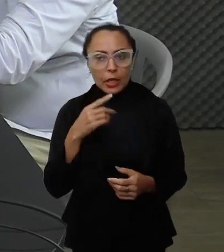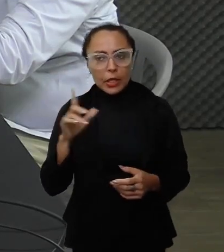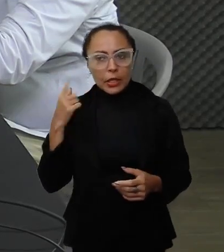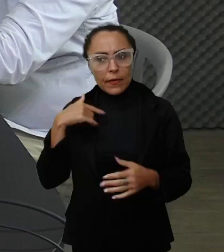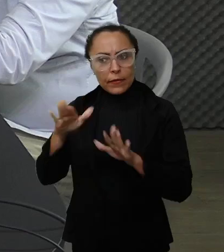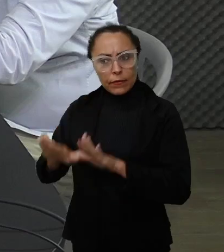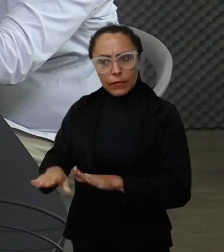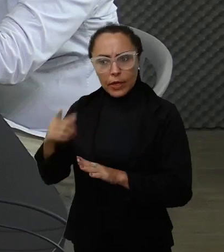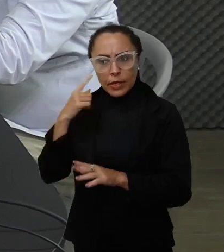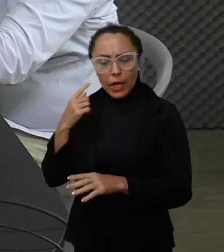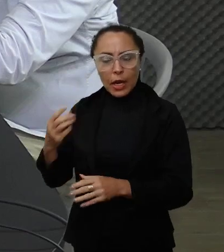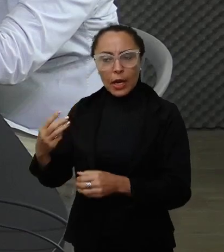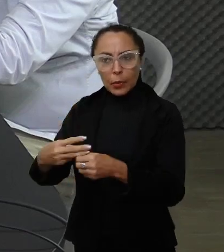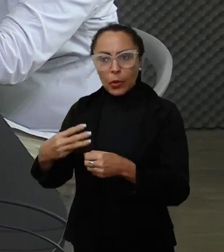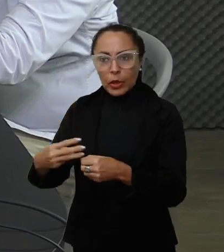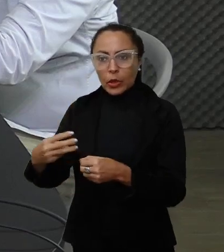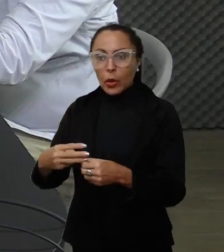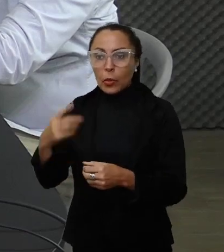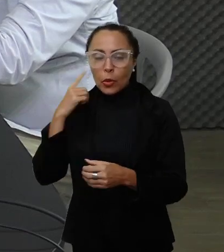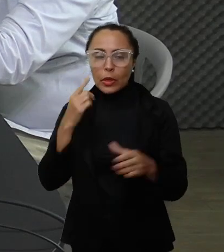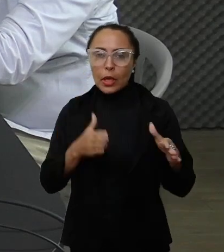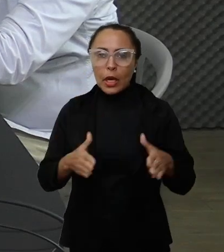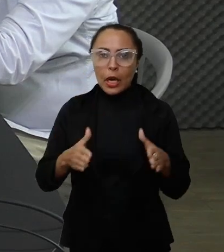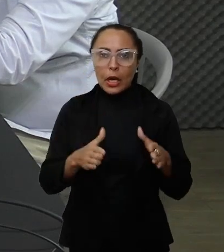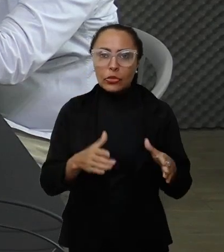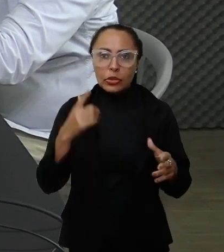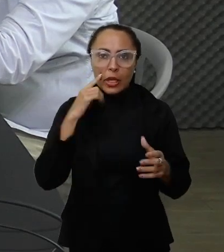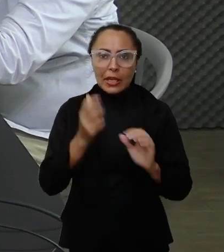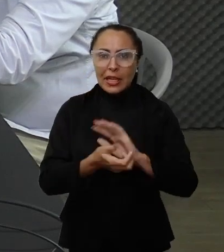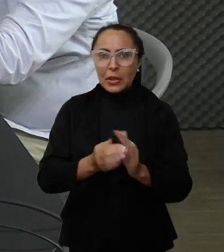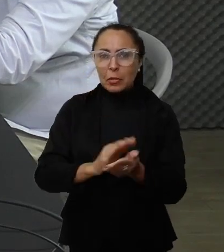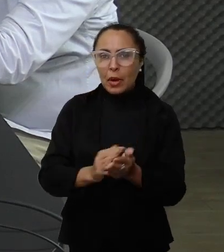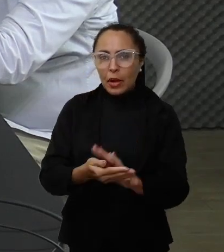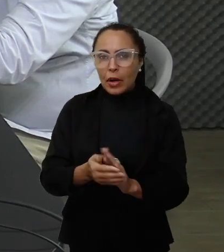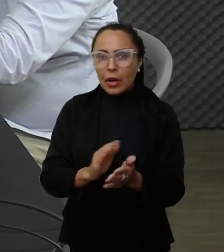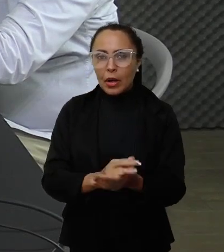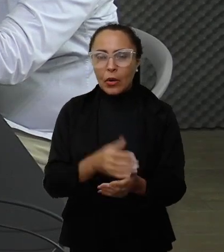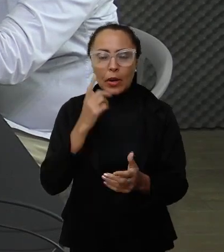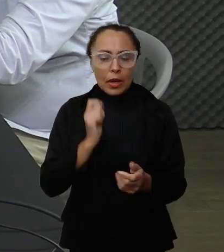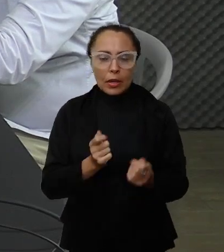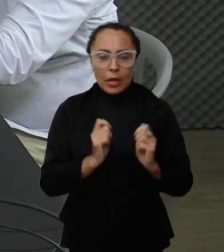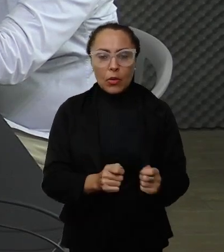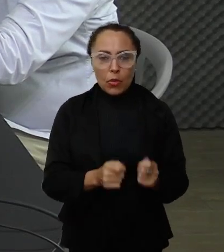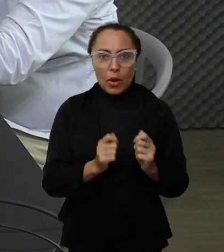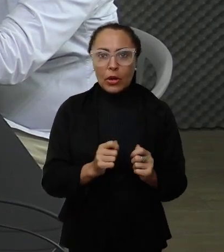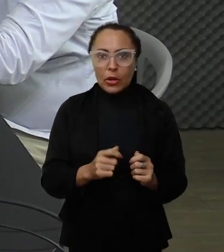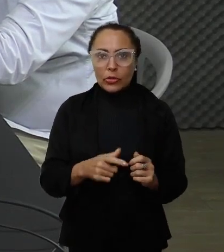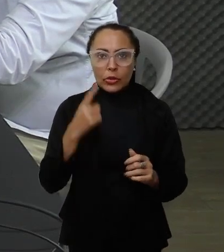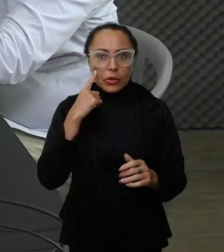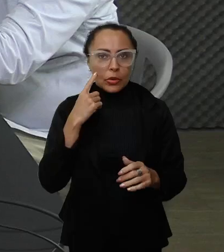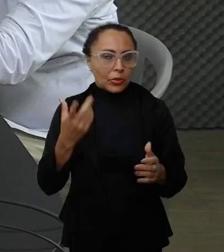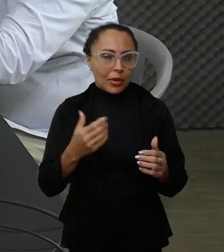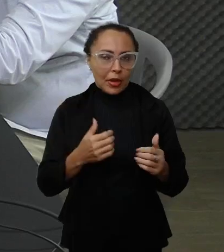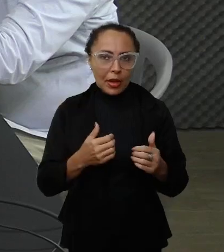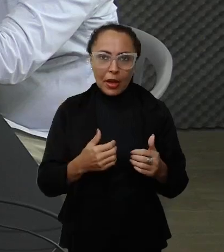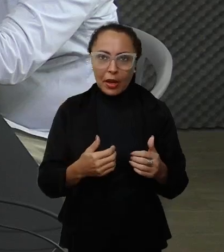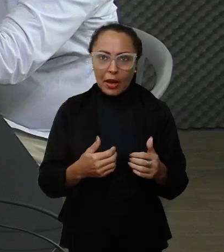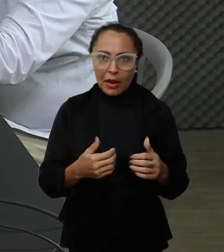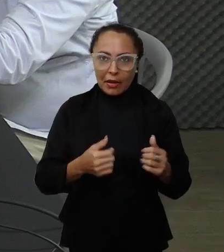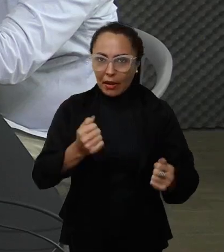porque a estrada era de barro, era carruagem, né? Não era carro, não tinha nada disso. E